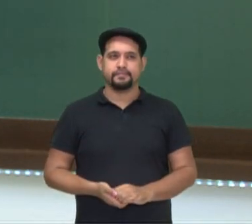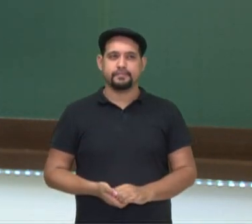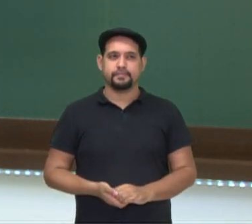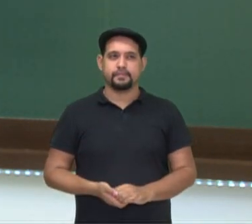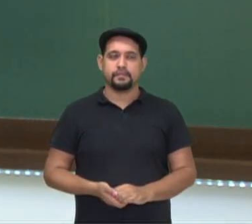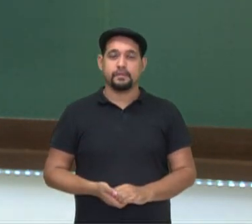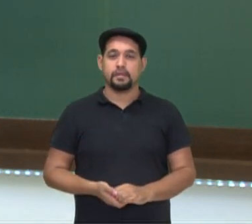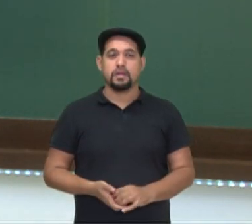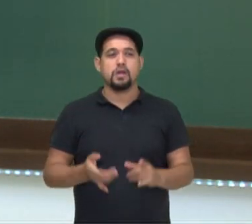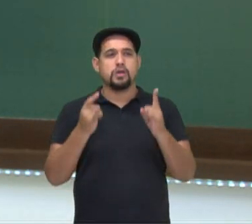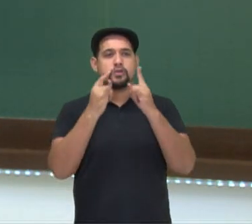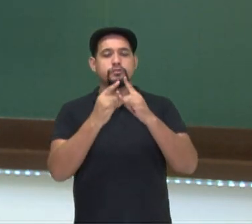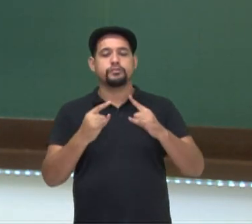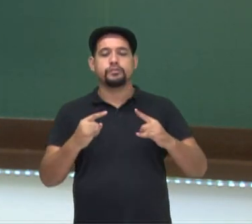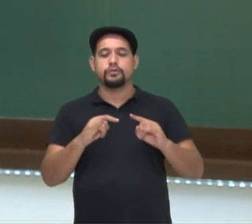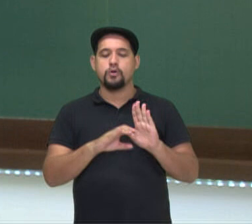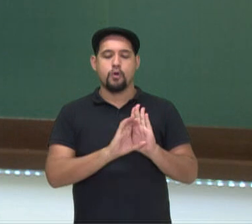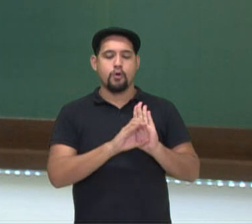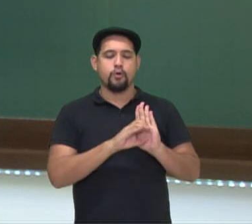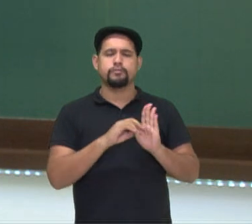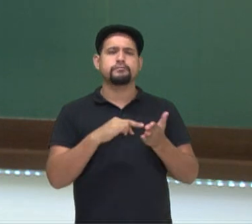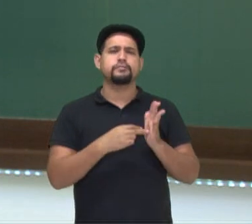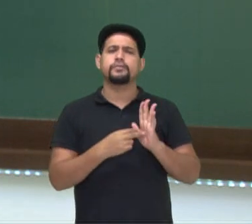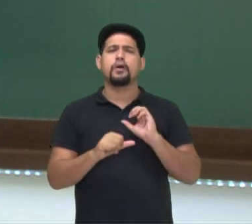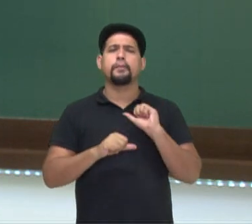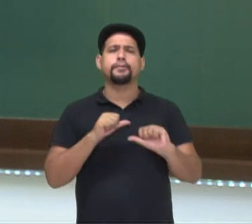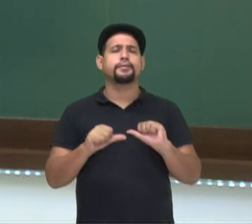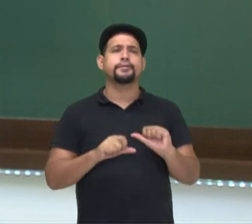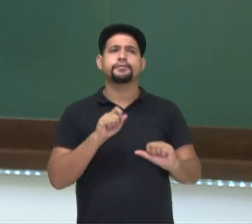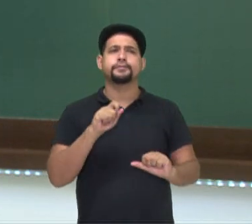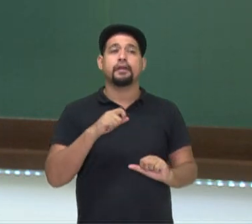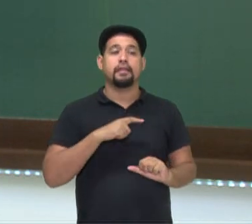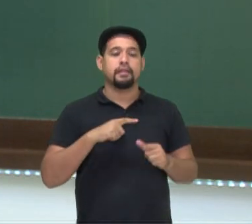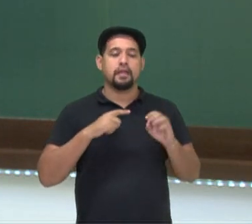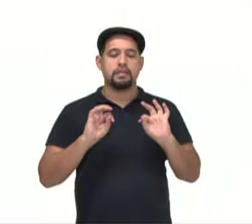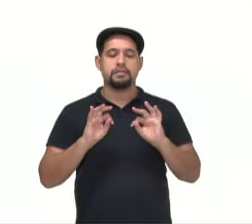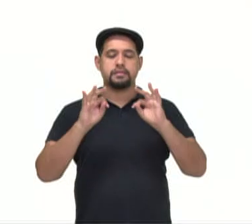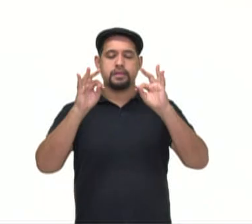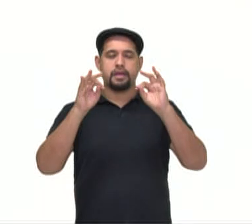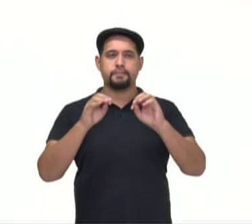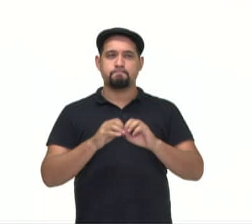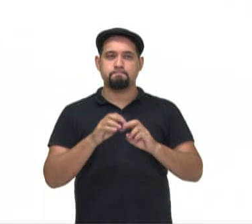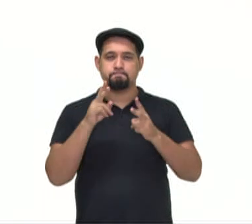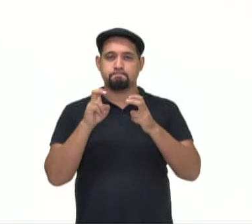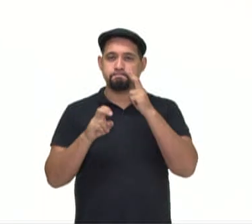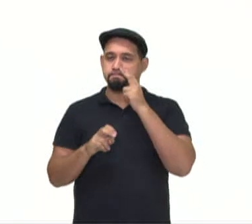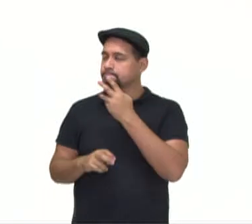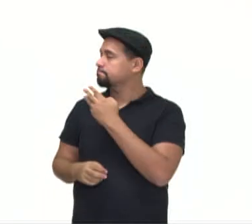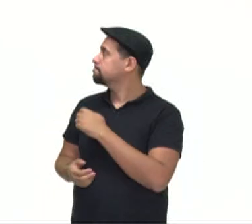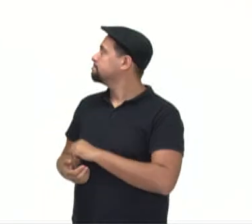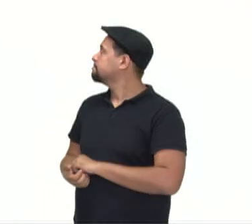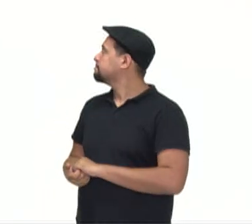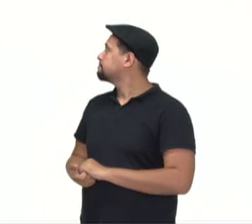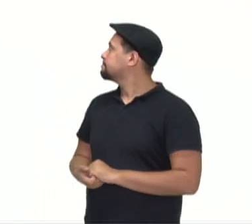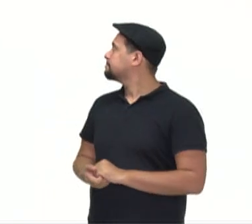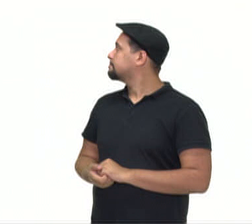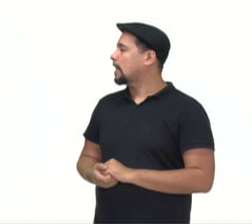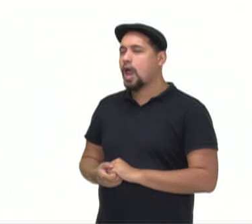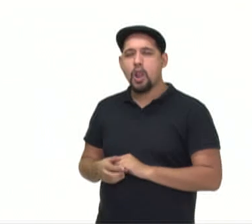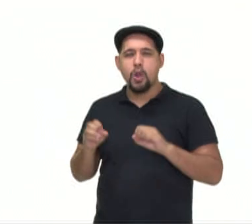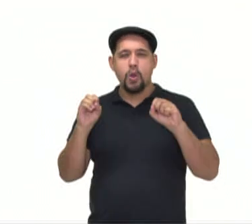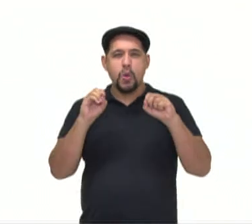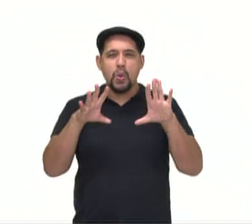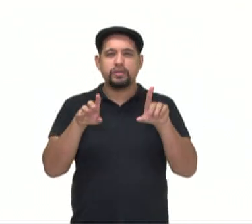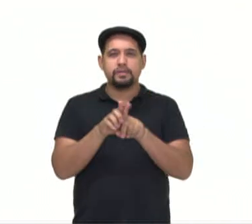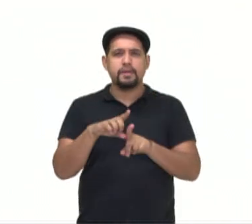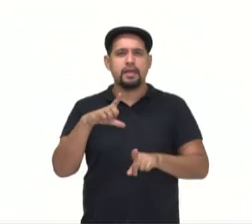E o circo contemporâneo, né? Qual que é a mudança? A mudança está na tecnologia. Então, olha só essa imagem, na questão das luzes. Então,